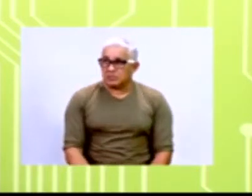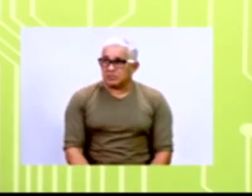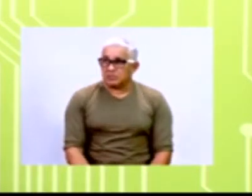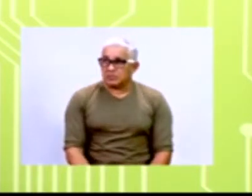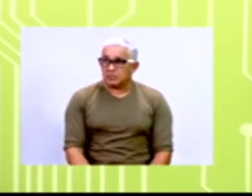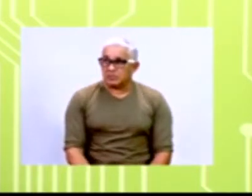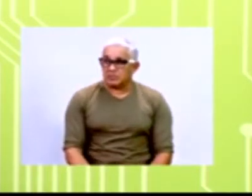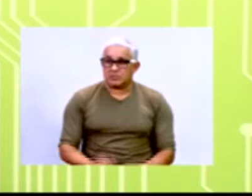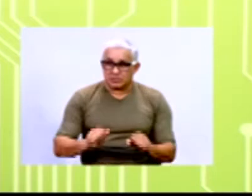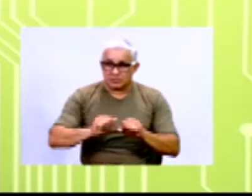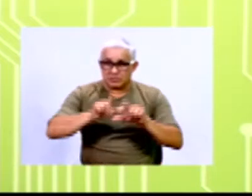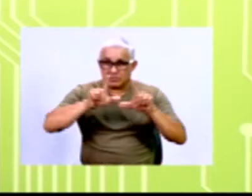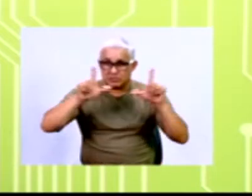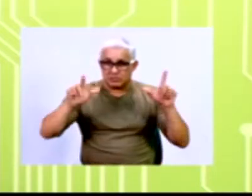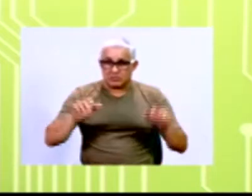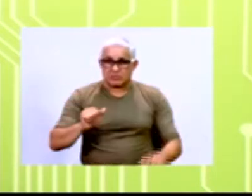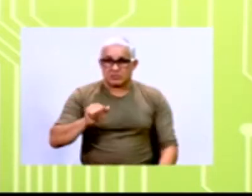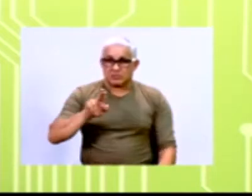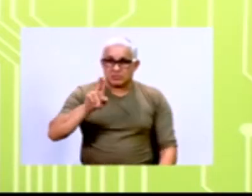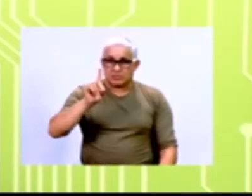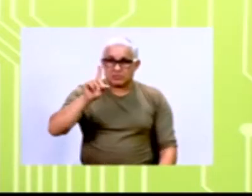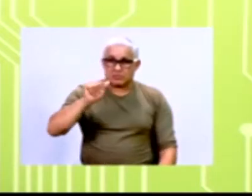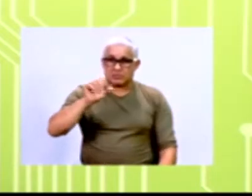Eu vou abrir aqui o Audacity.